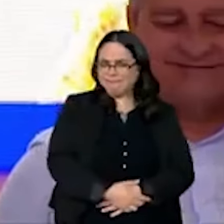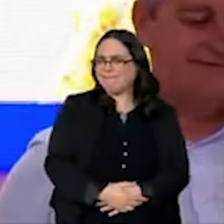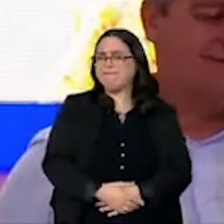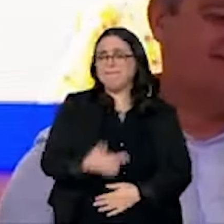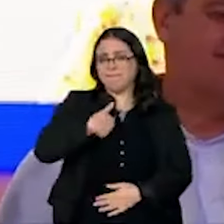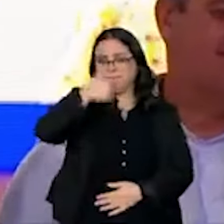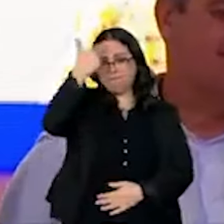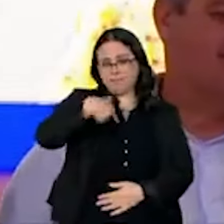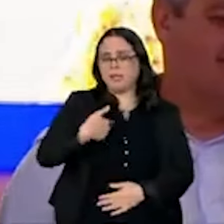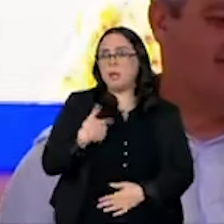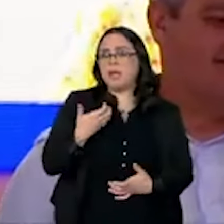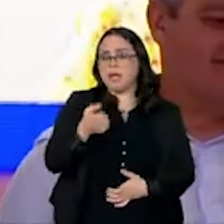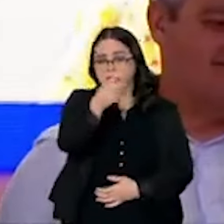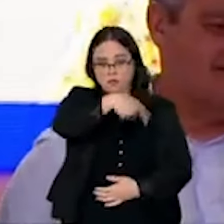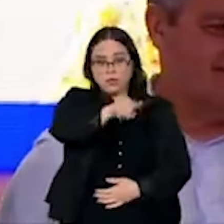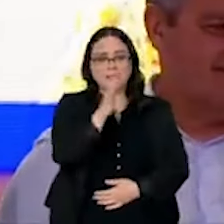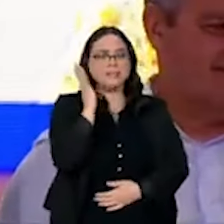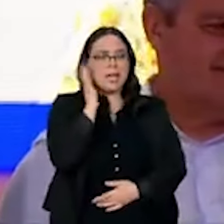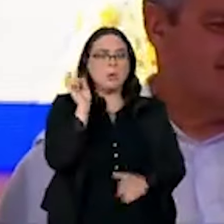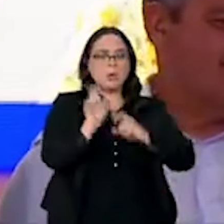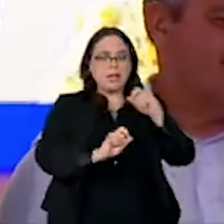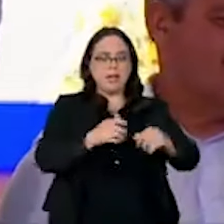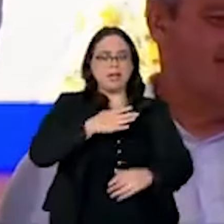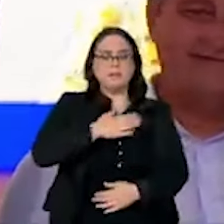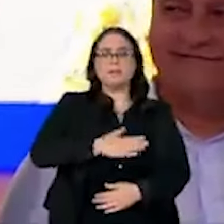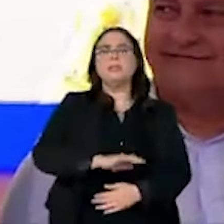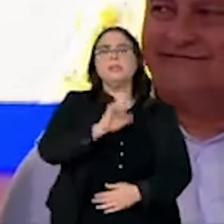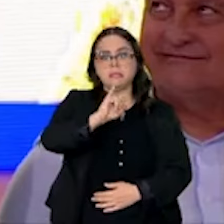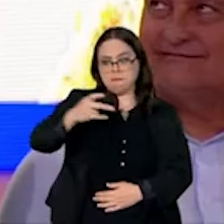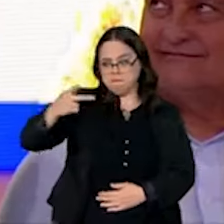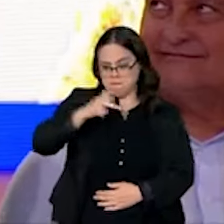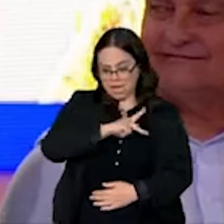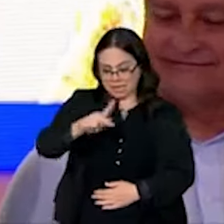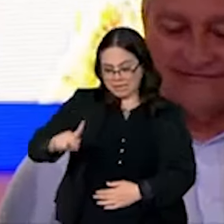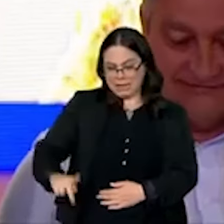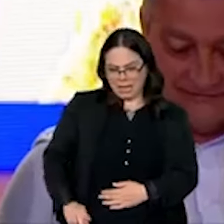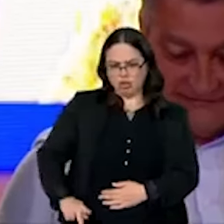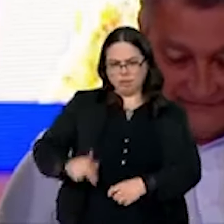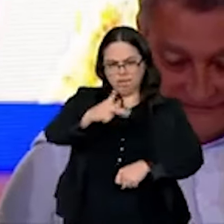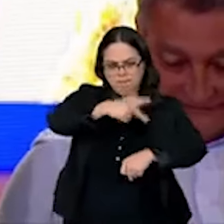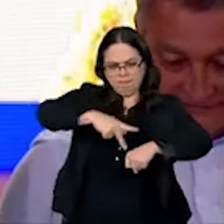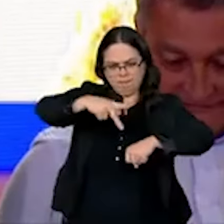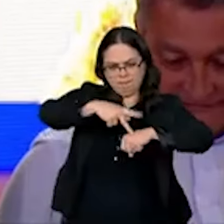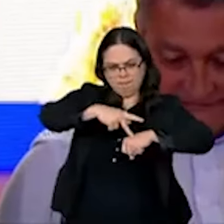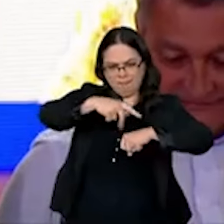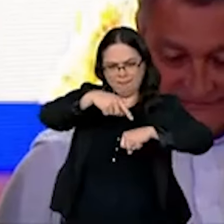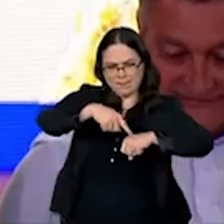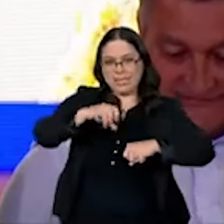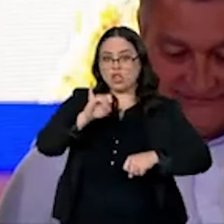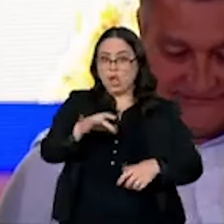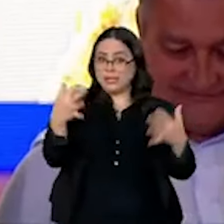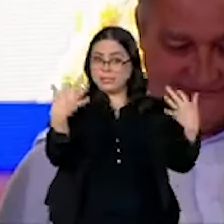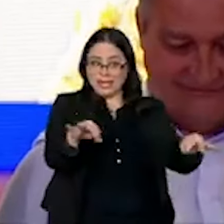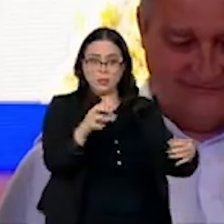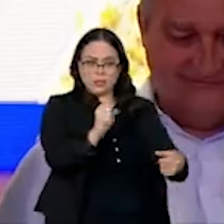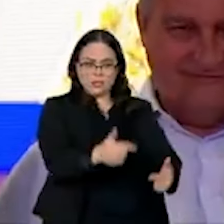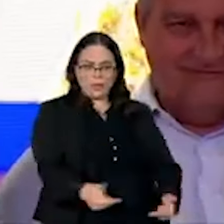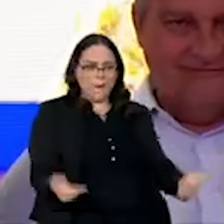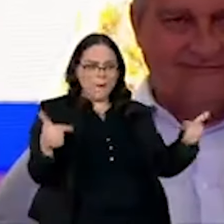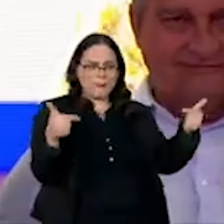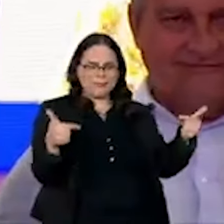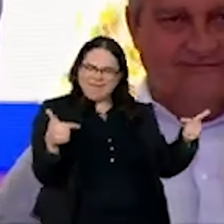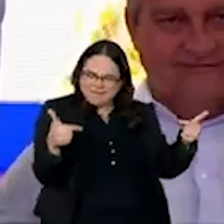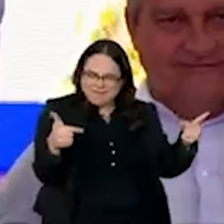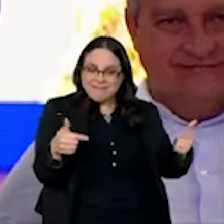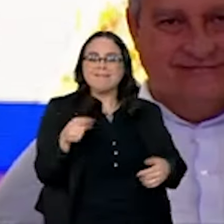E eu quero que vocês saibam que um presidente da República só dá certo se ele tiver sorte.